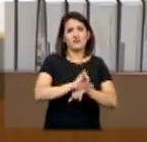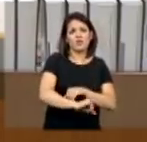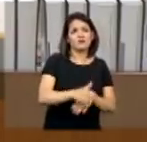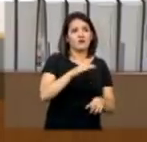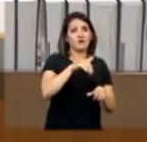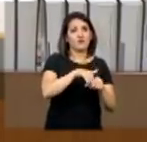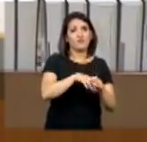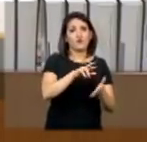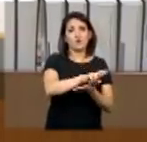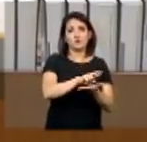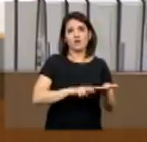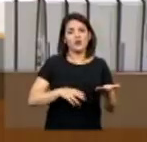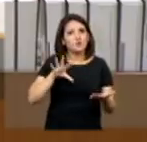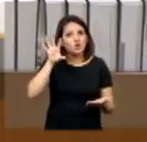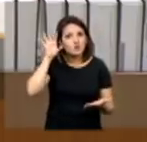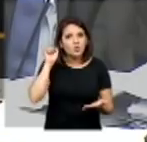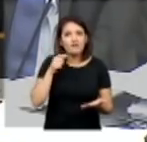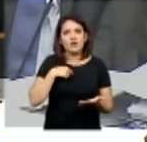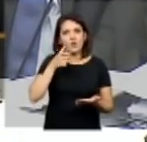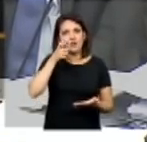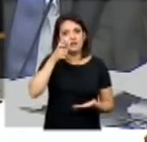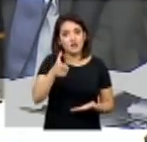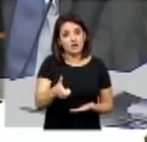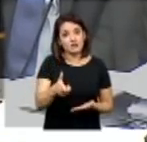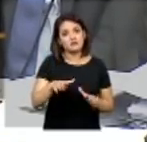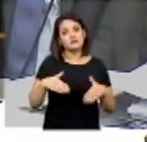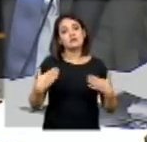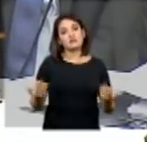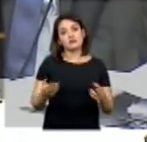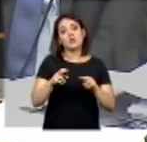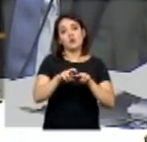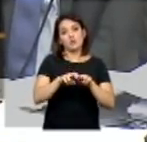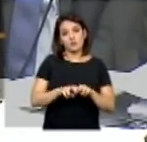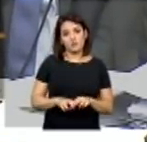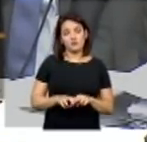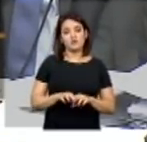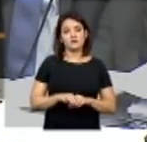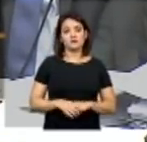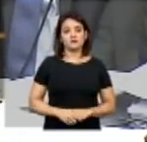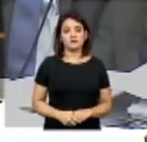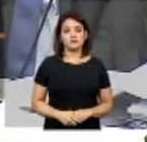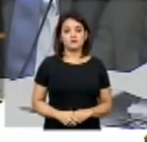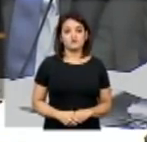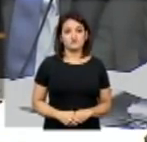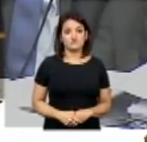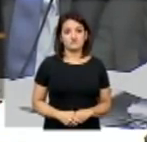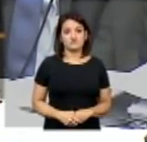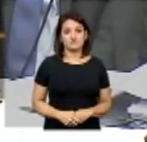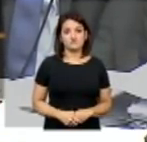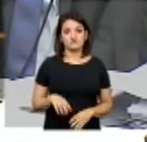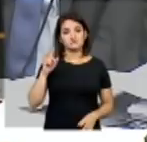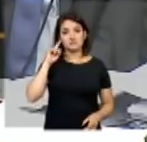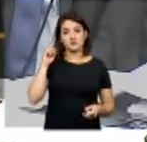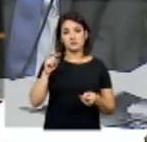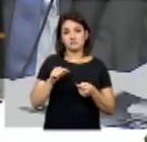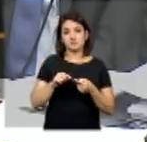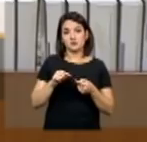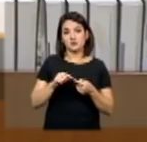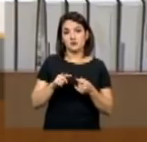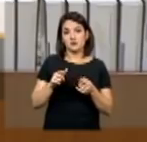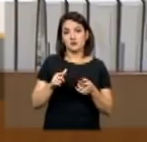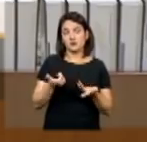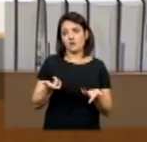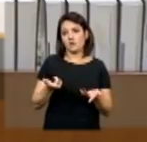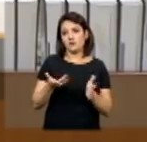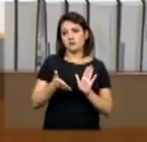que estou vendo com todo interesse por essa razão a aderir à proposta de vossa excelência decide neste